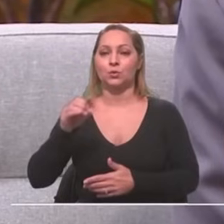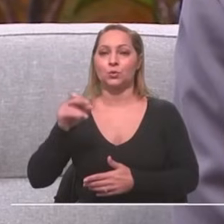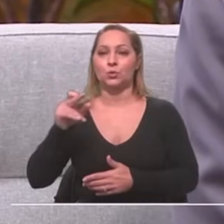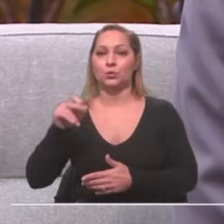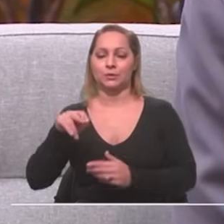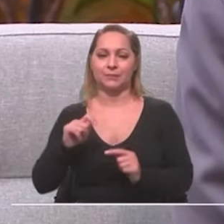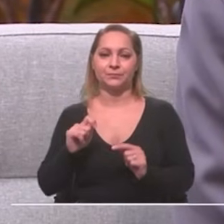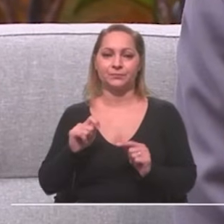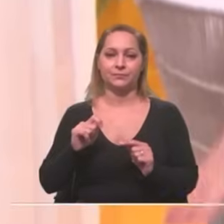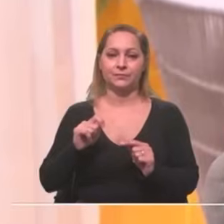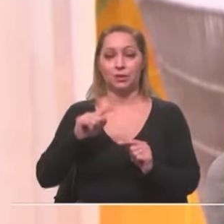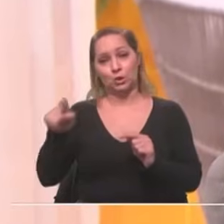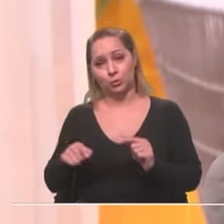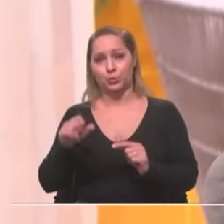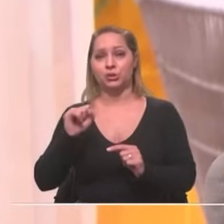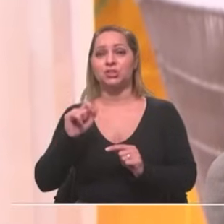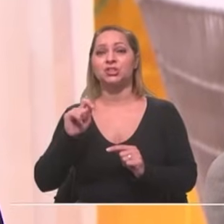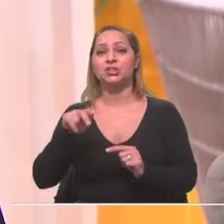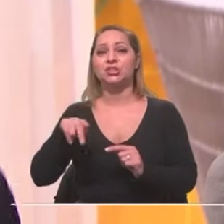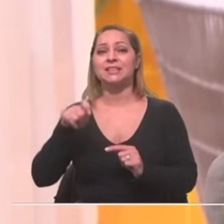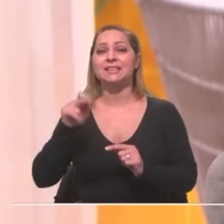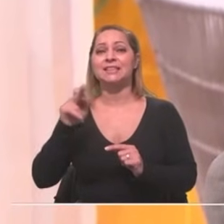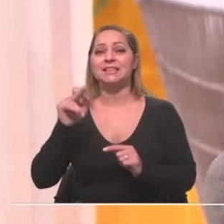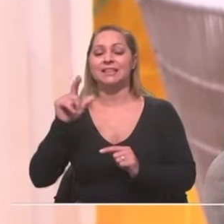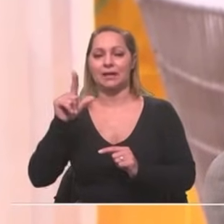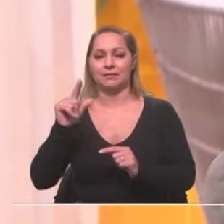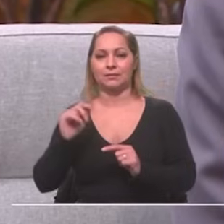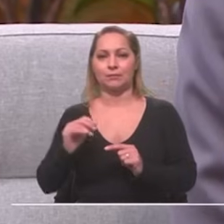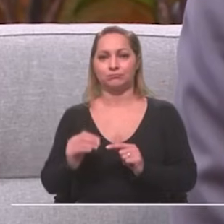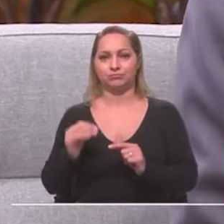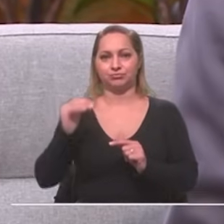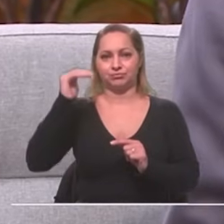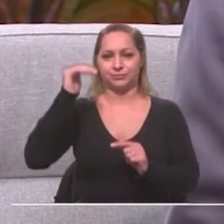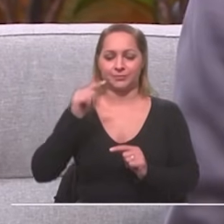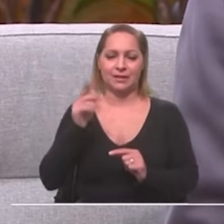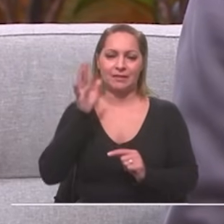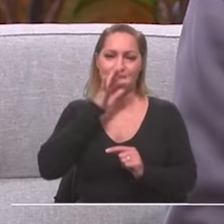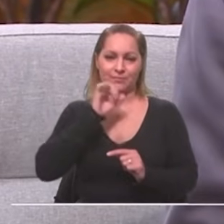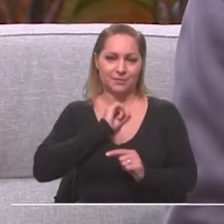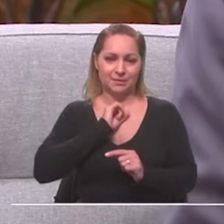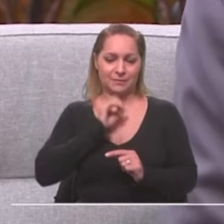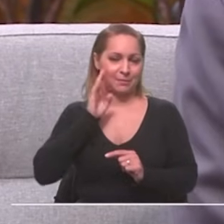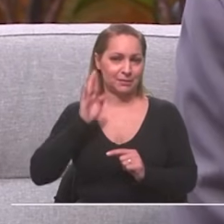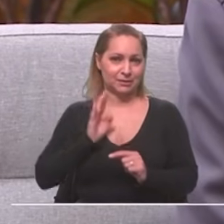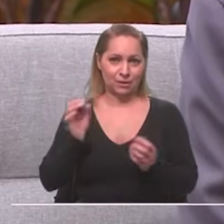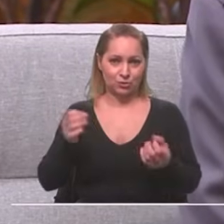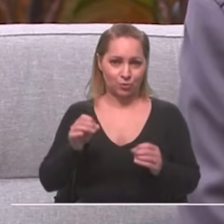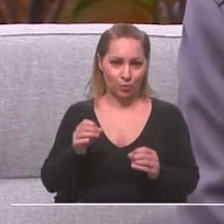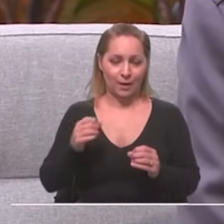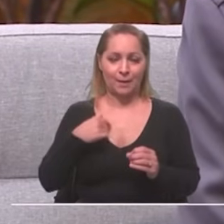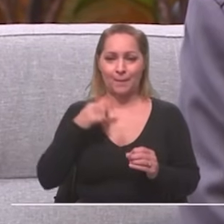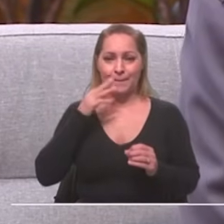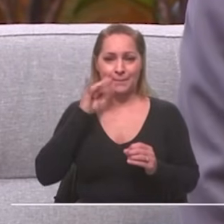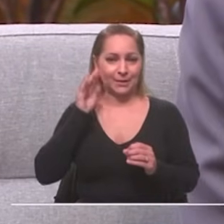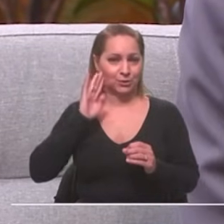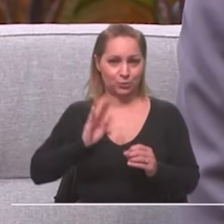foi o seu sonho seguir uma carreira militar? É assim, a minha família próxima não tem militares, o meu pai não fez tropa, o meu irmão